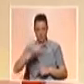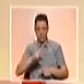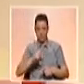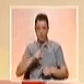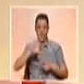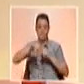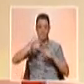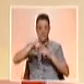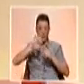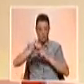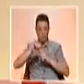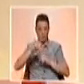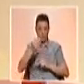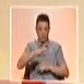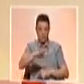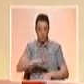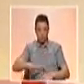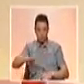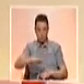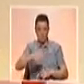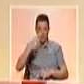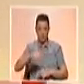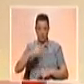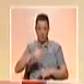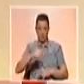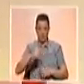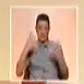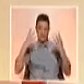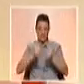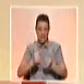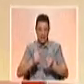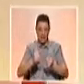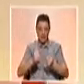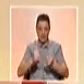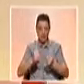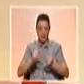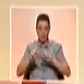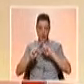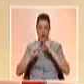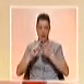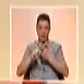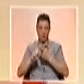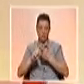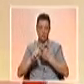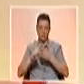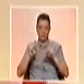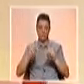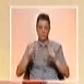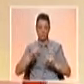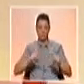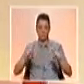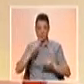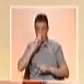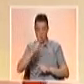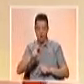cultivar milho ou plantar milho numa zona em que tem forte seca numa determinada altura do ano, pelo menos numa determinada altura do ano, esse vai